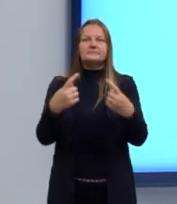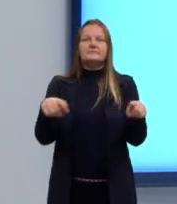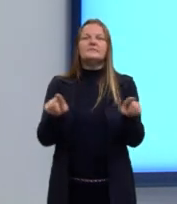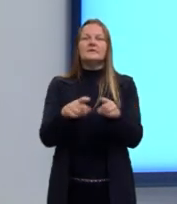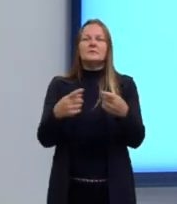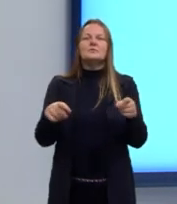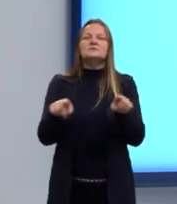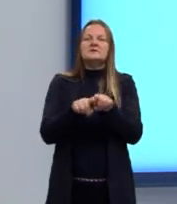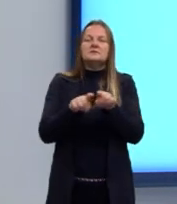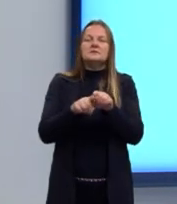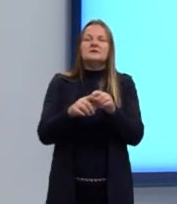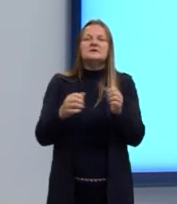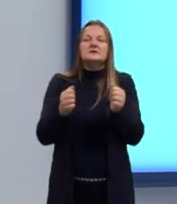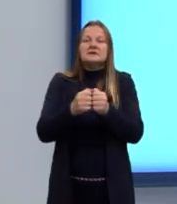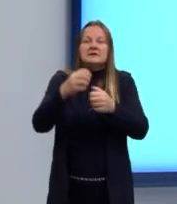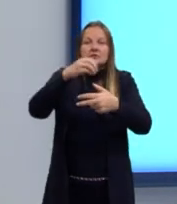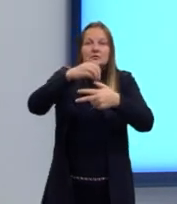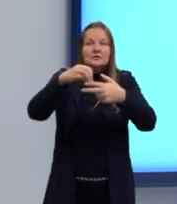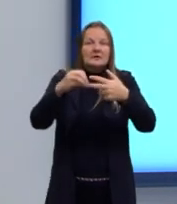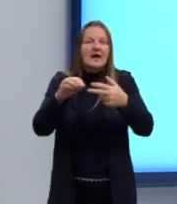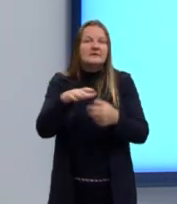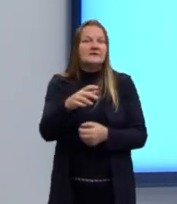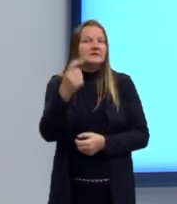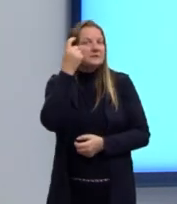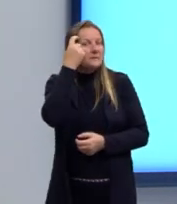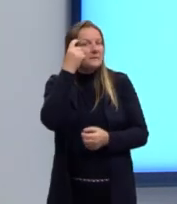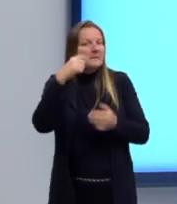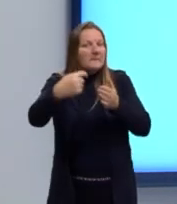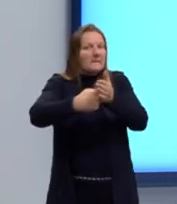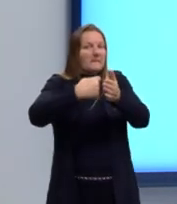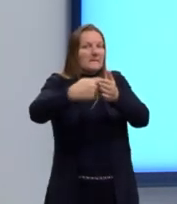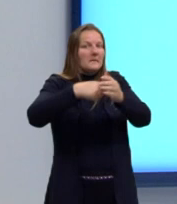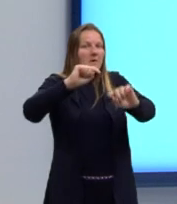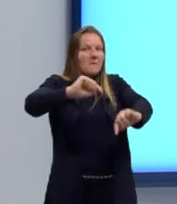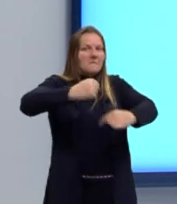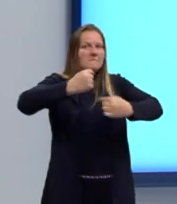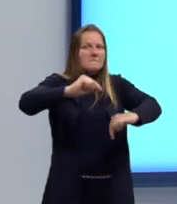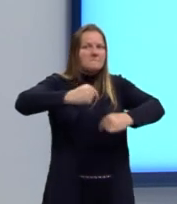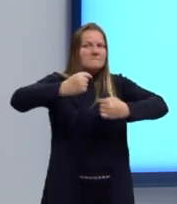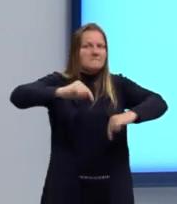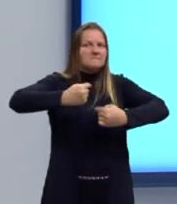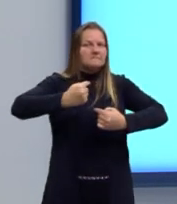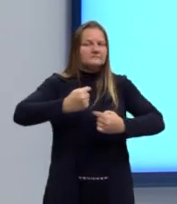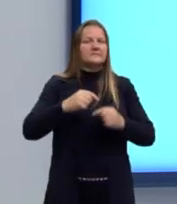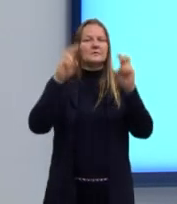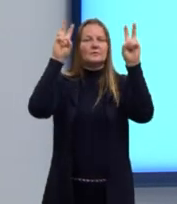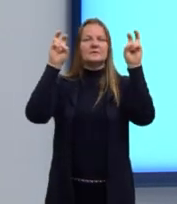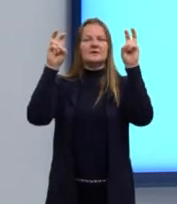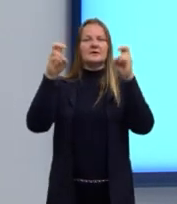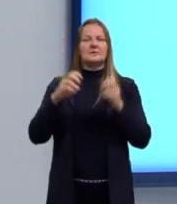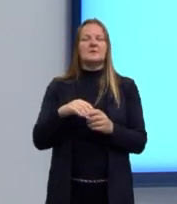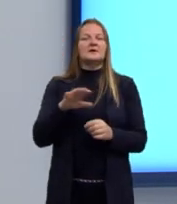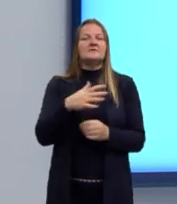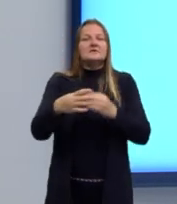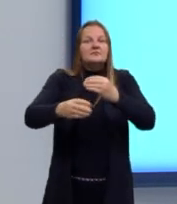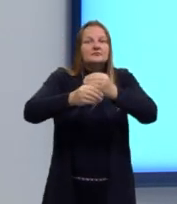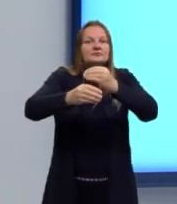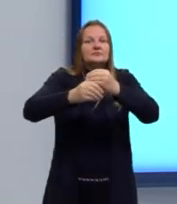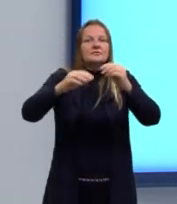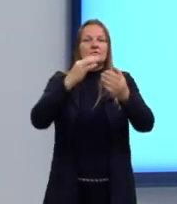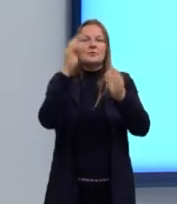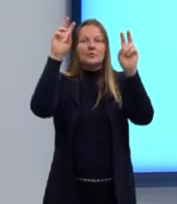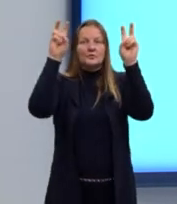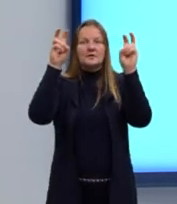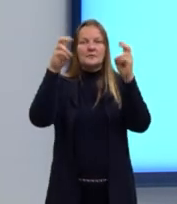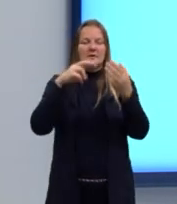Ela vai cair no Enem para iniciar uma reflexão ela ilustra um tema as letras elas devem